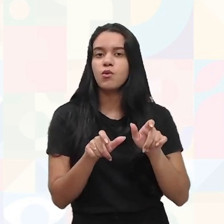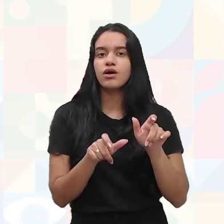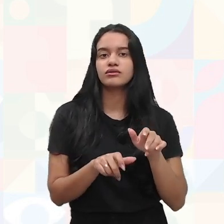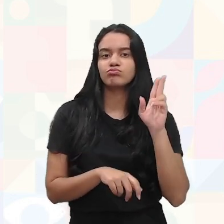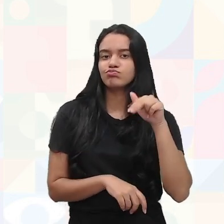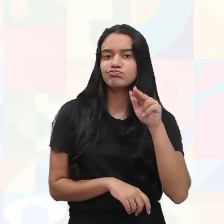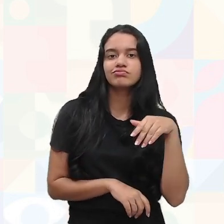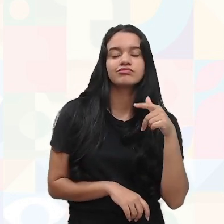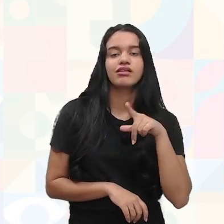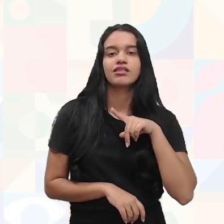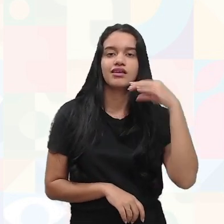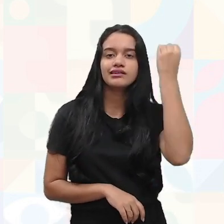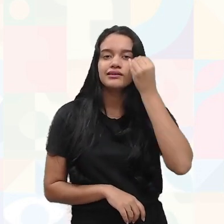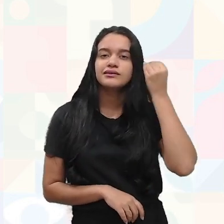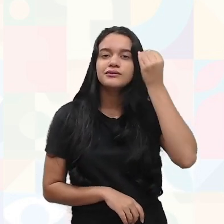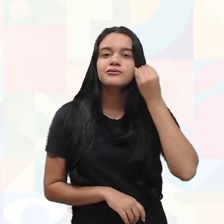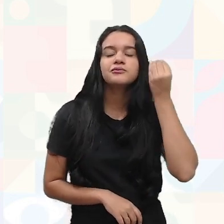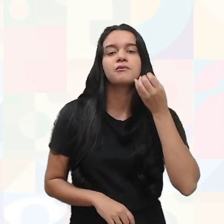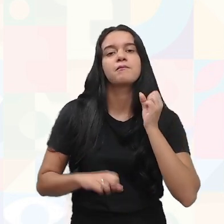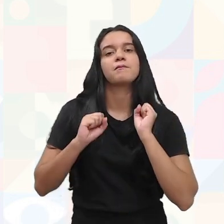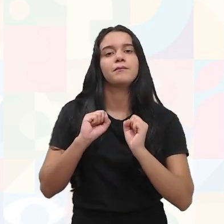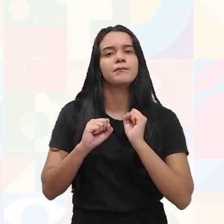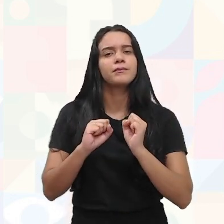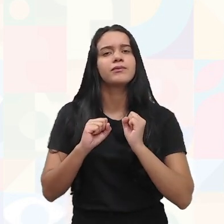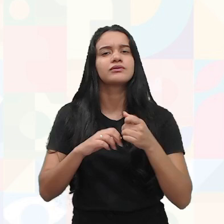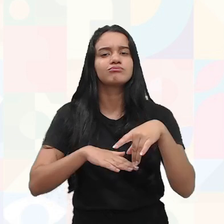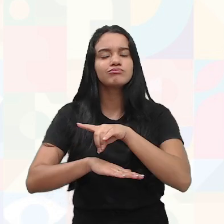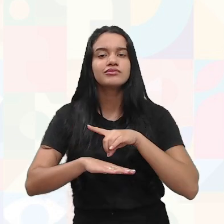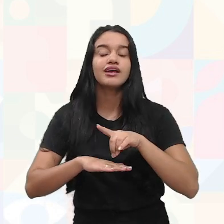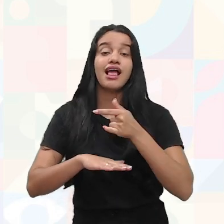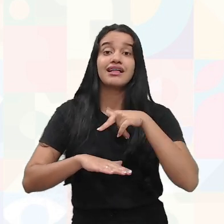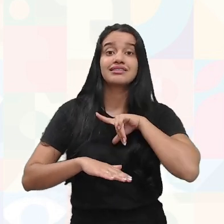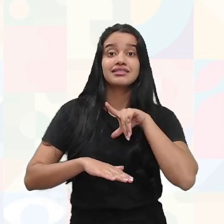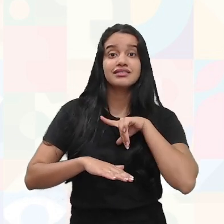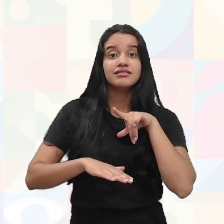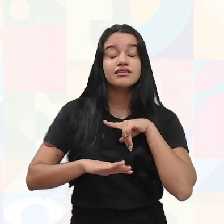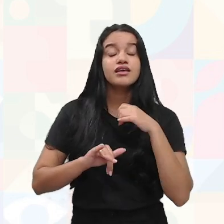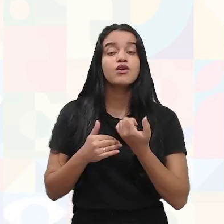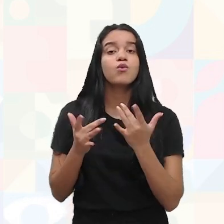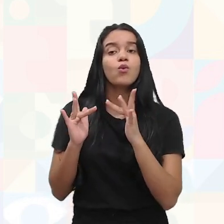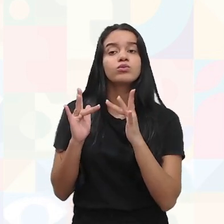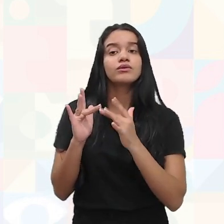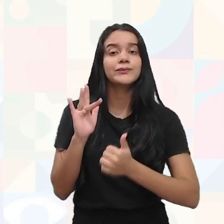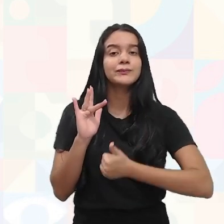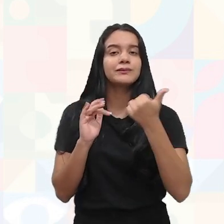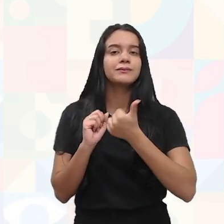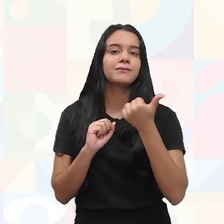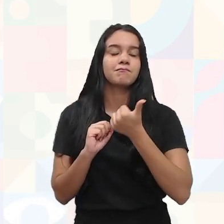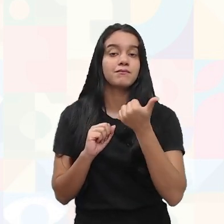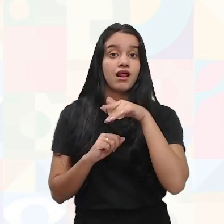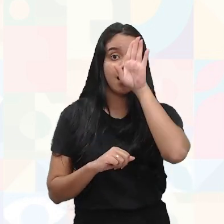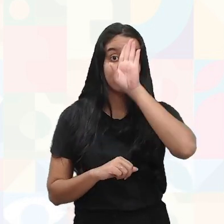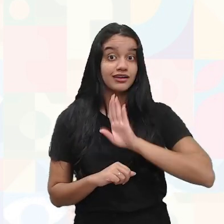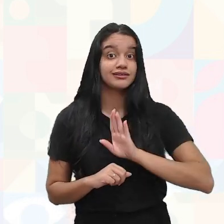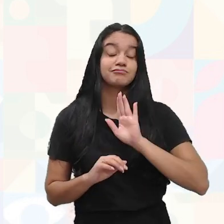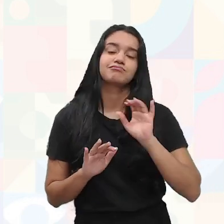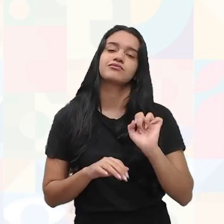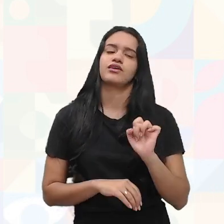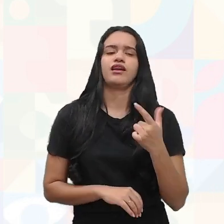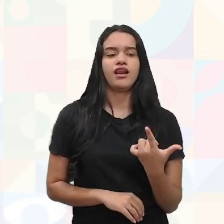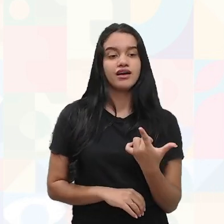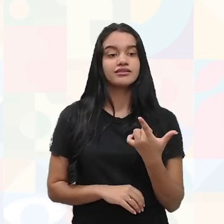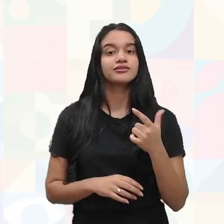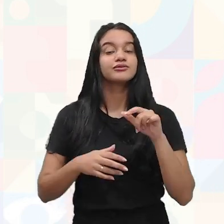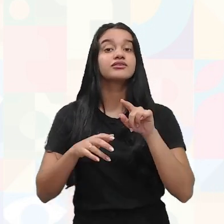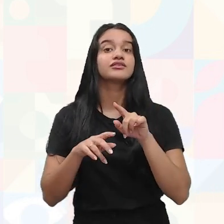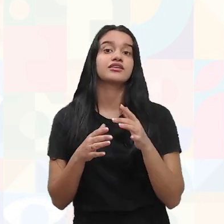design possam mexer no design, ter ali o primeiro contato, ele também oferece isso de forma gratuita. Obviamente que o